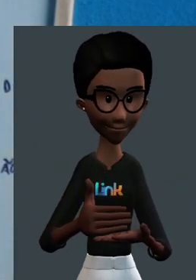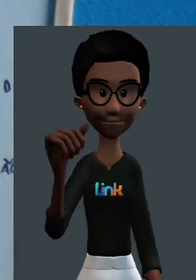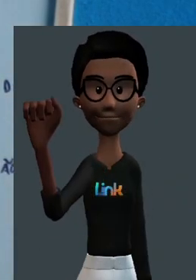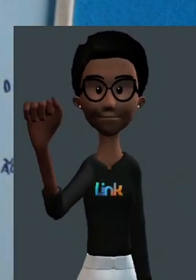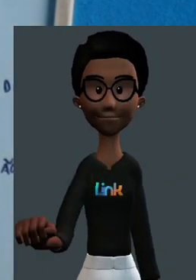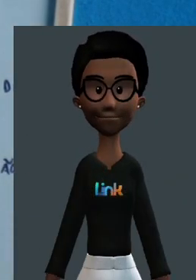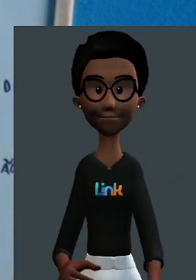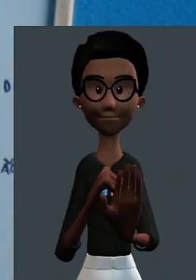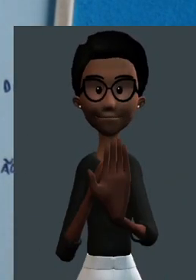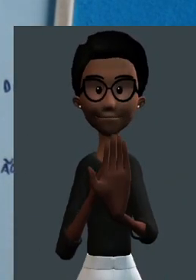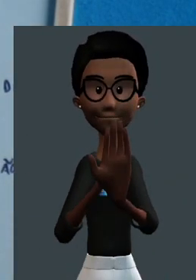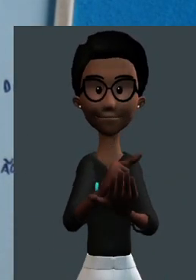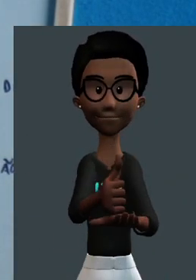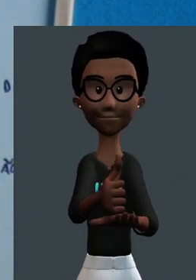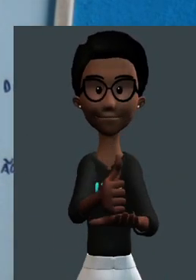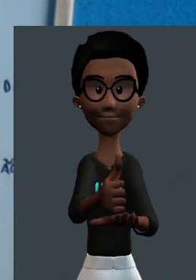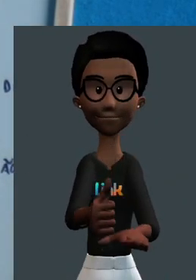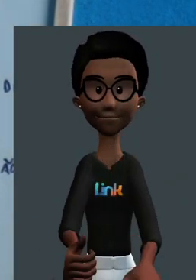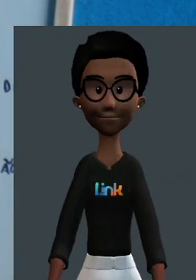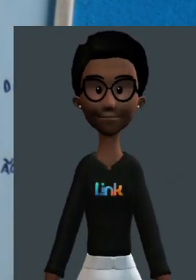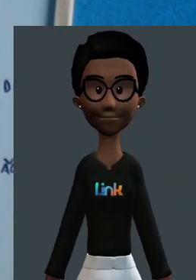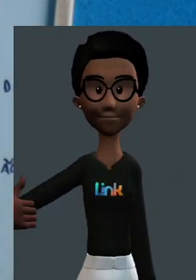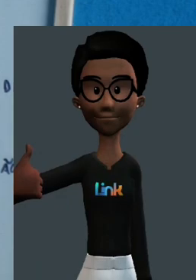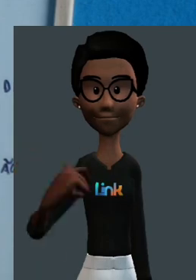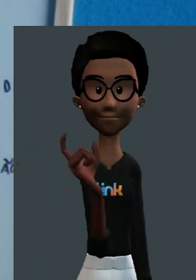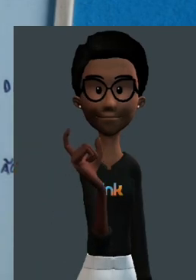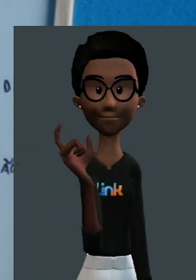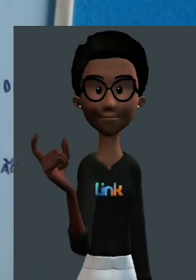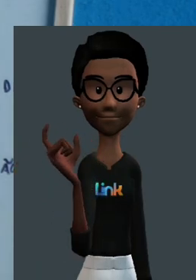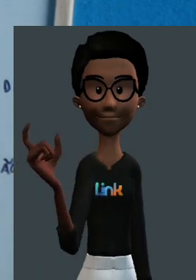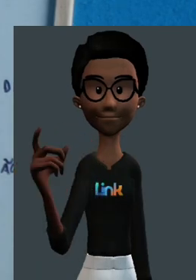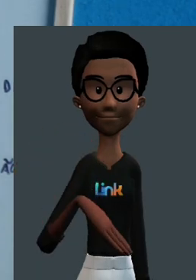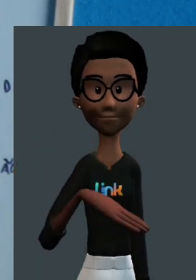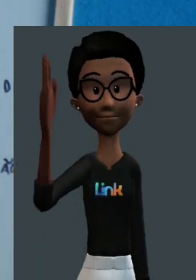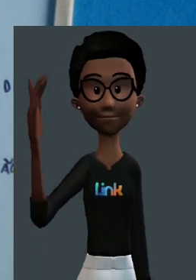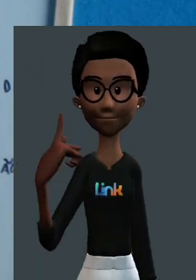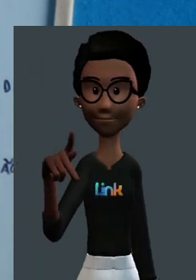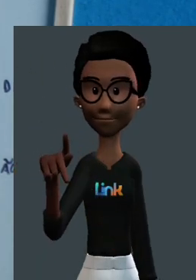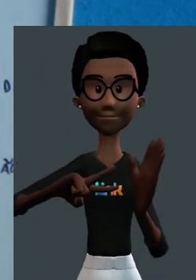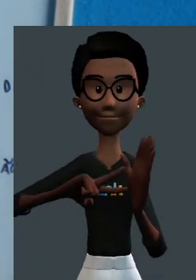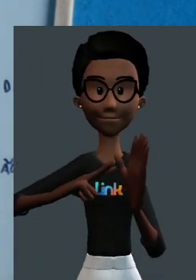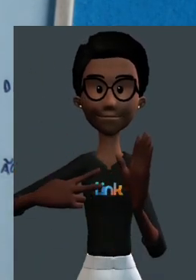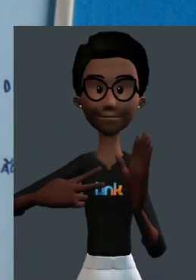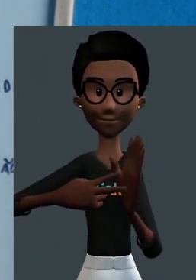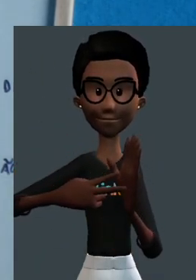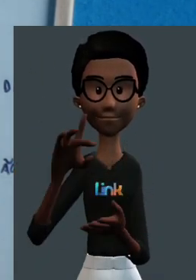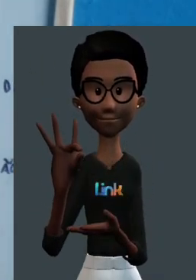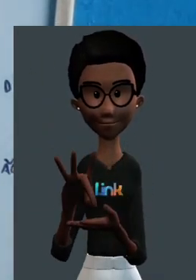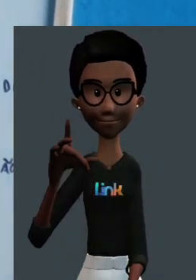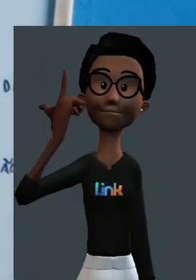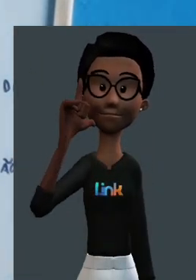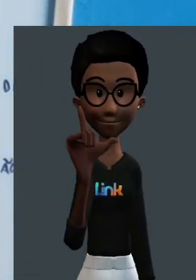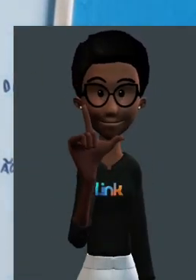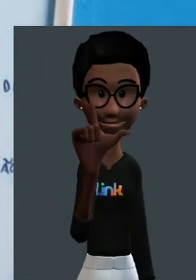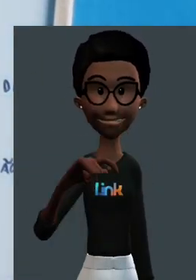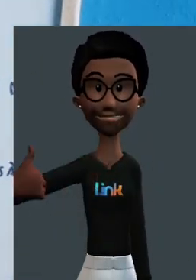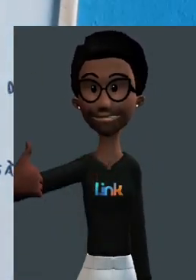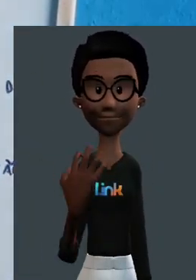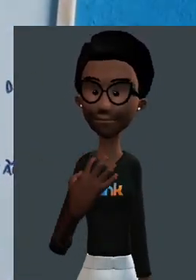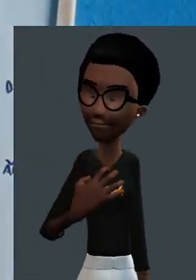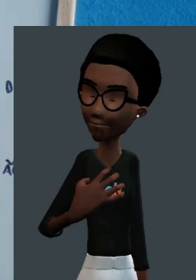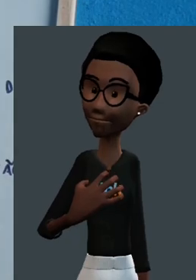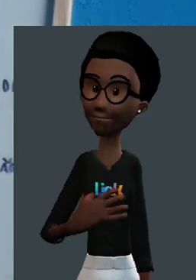por exemplo, seu coração é como uma pedra. Aqui no caso, a pedra faz alusão a algo